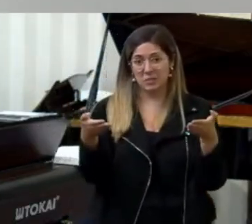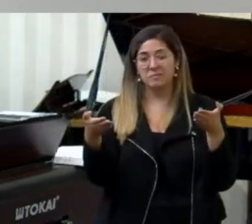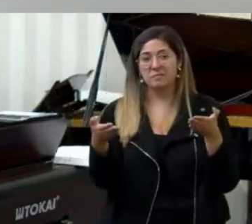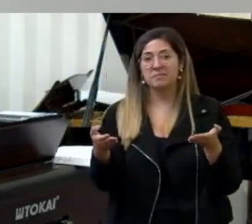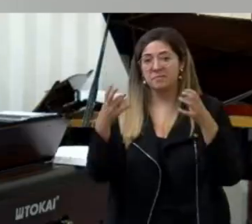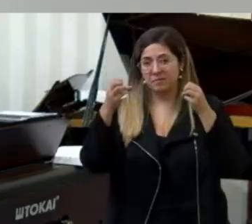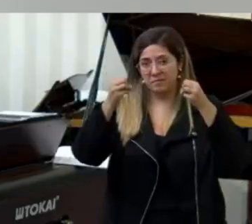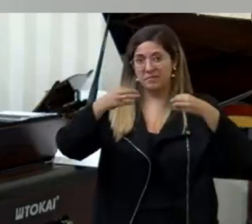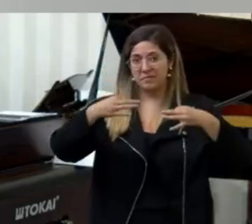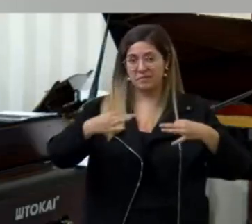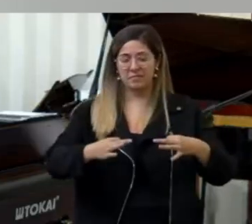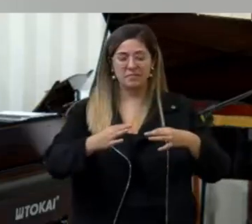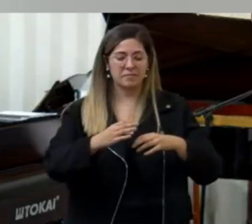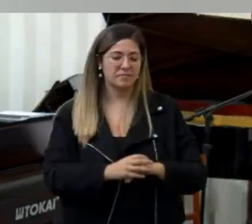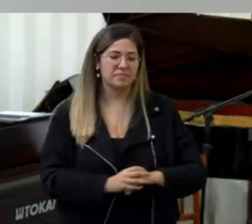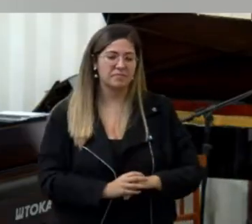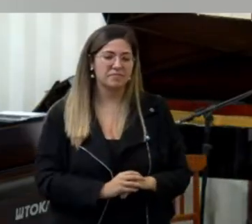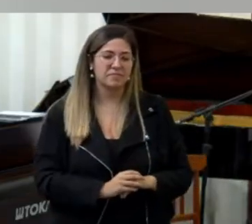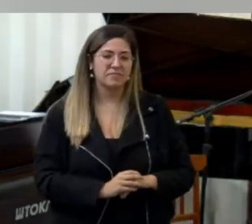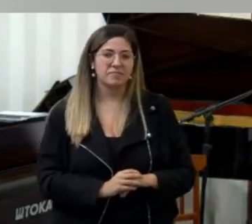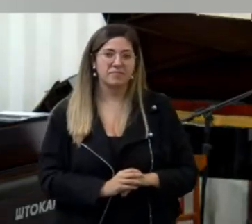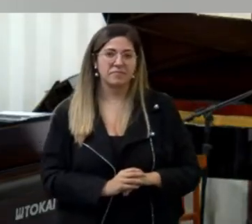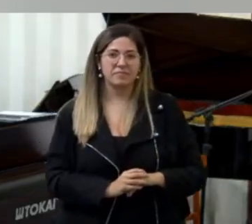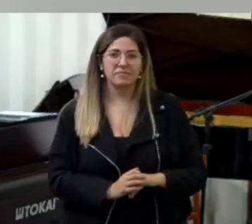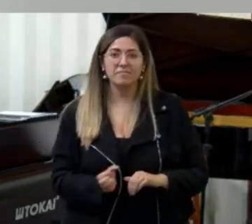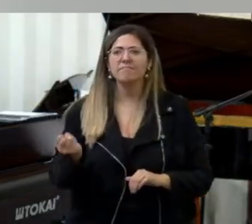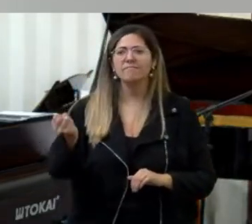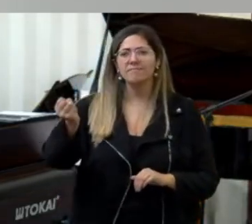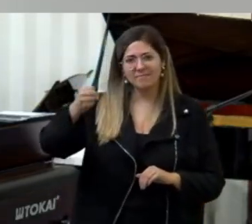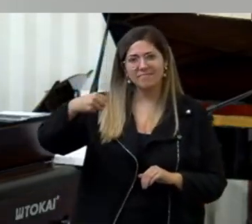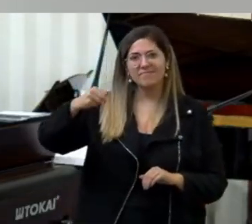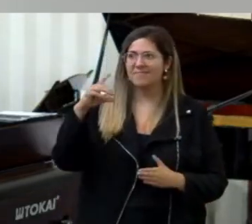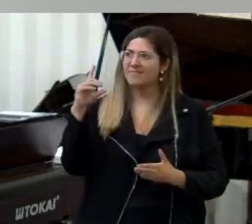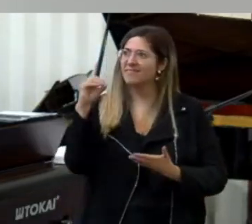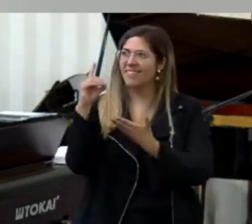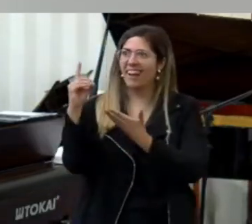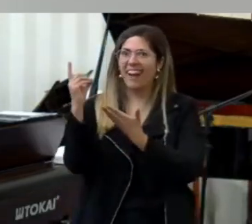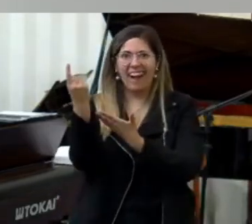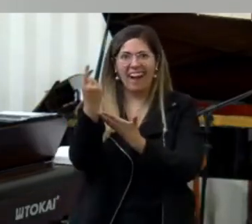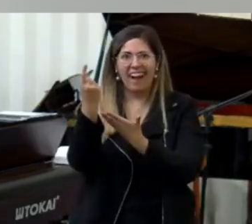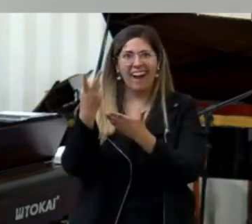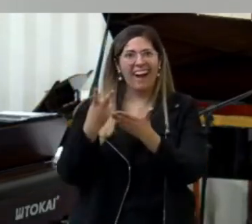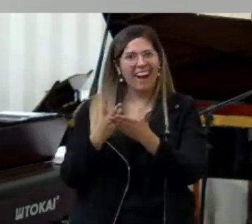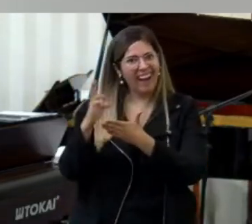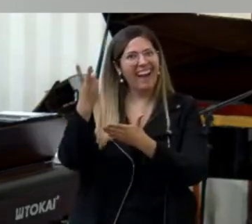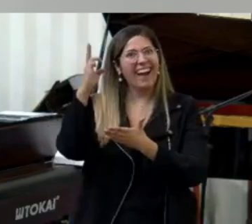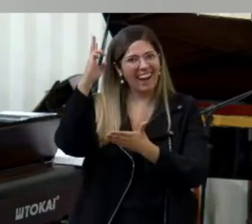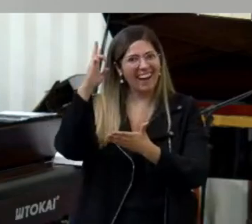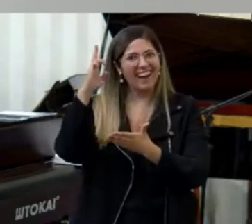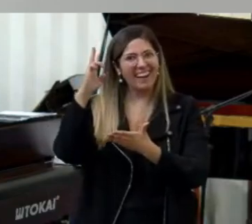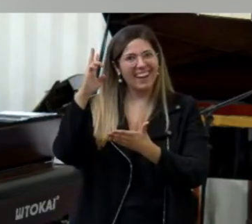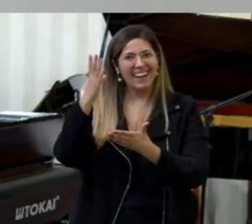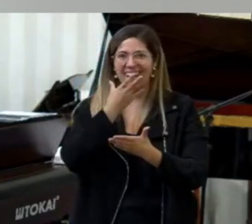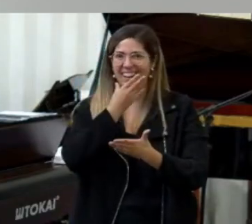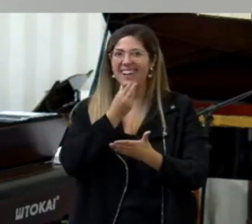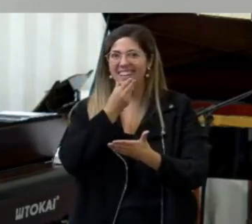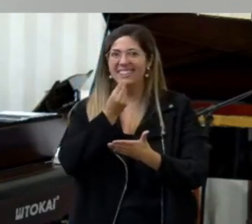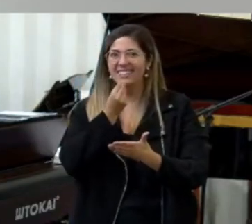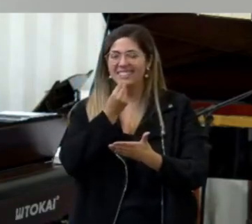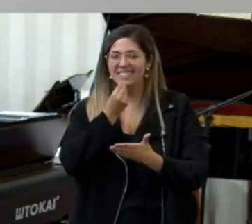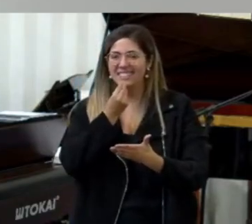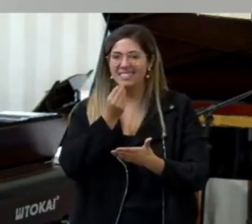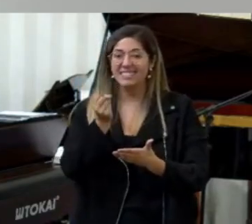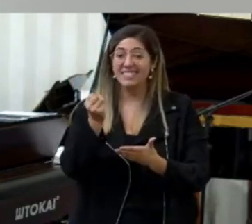brevemente com vocês nessa manhã. Sim, Deus é o único valor para o ser humano.